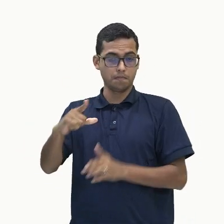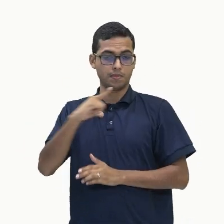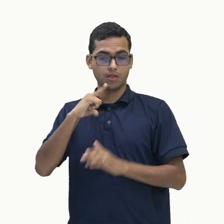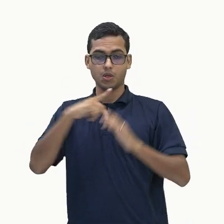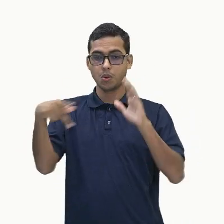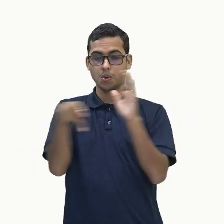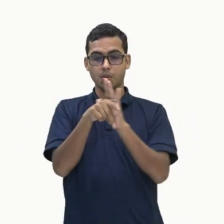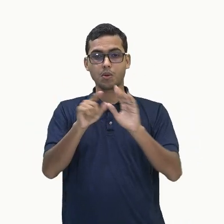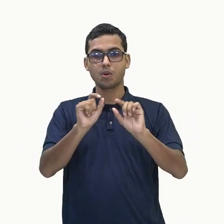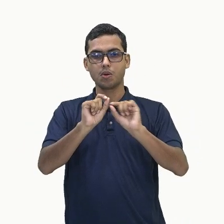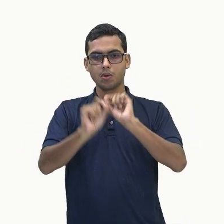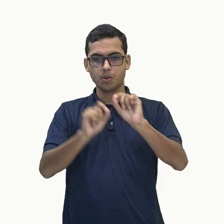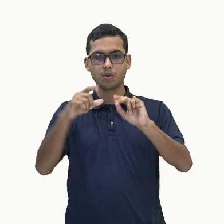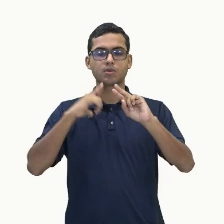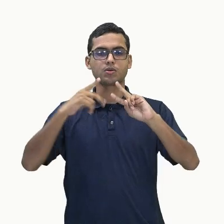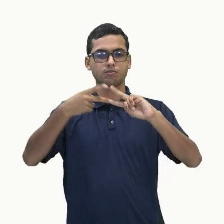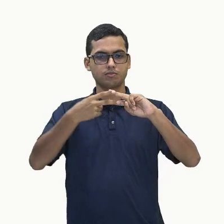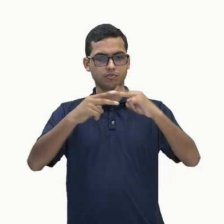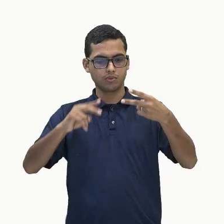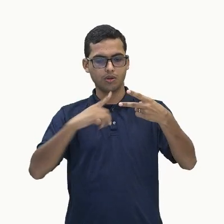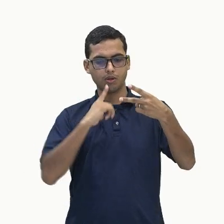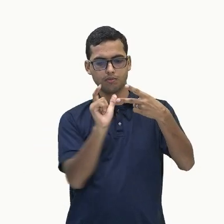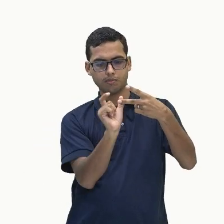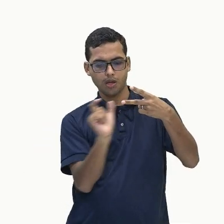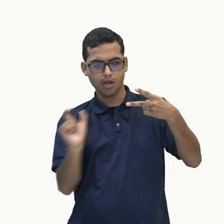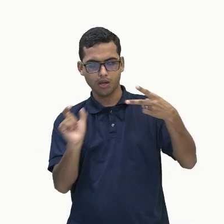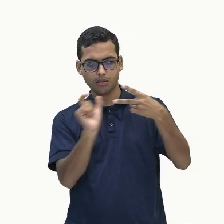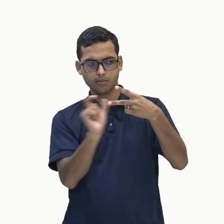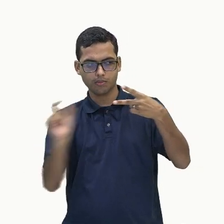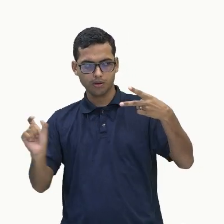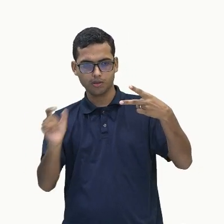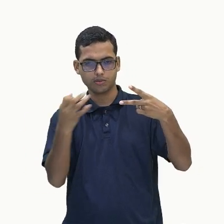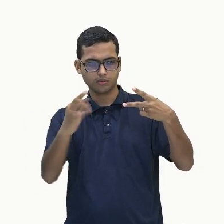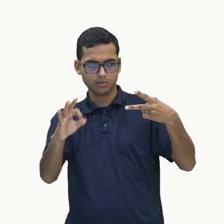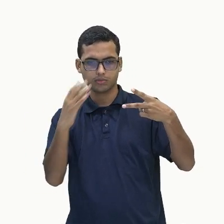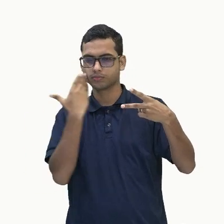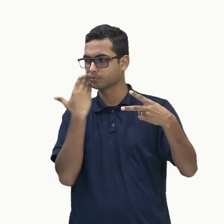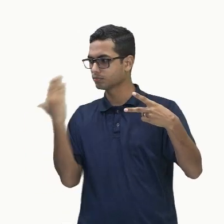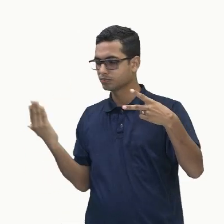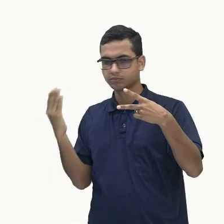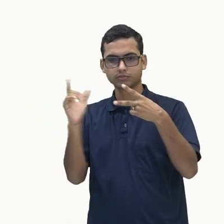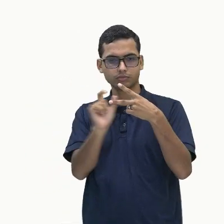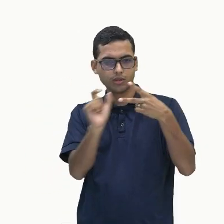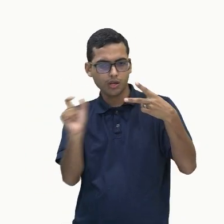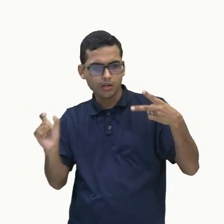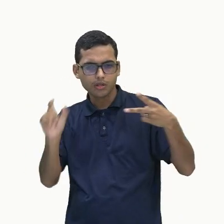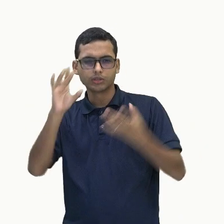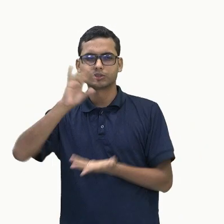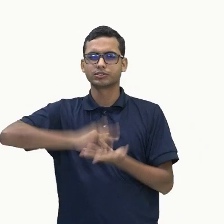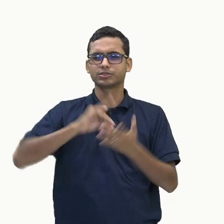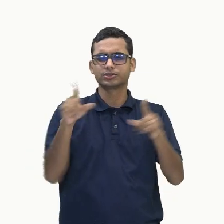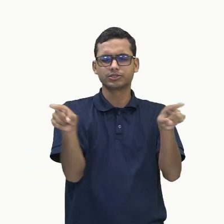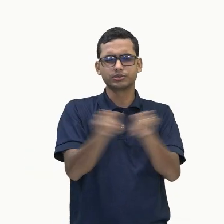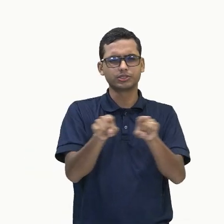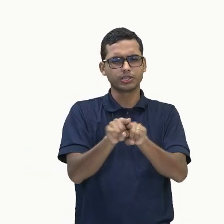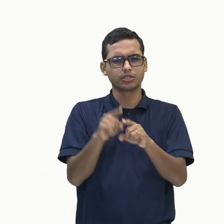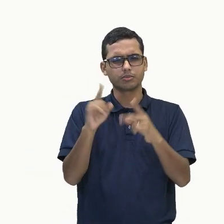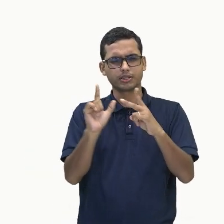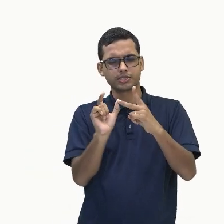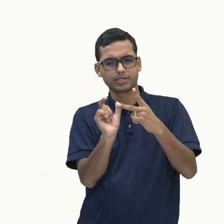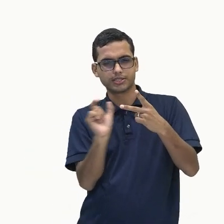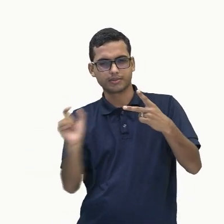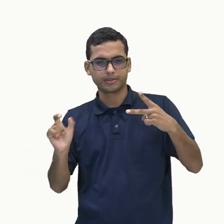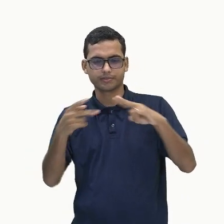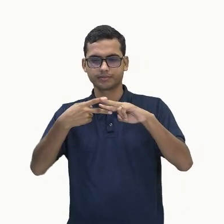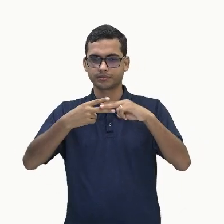dominante ou um gene recessivo. Bom, vamos retomar aqui o conceito de gene. Genes são fragmentos ou pedaços